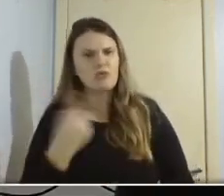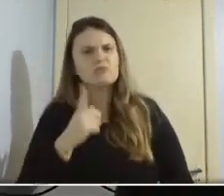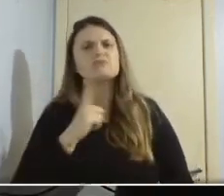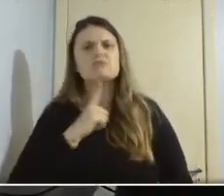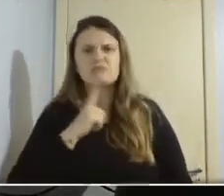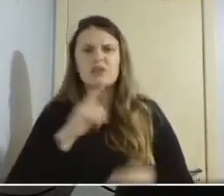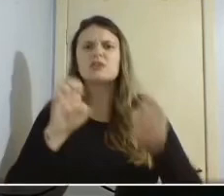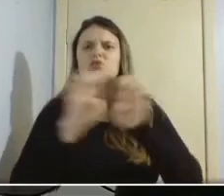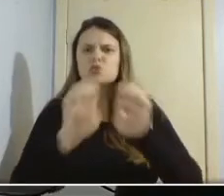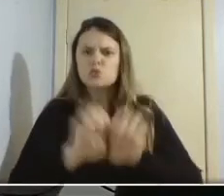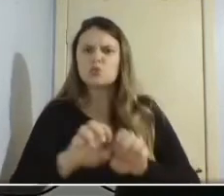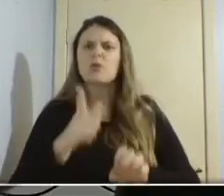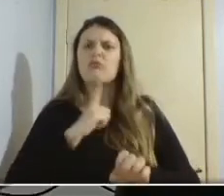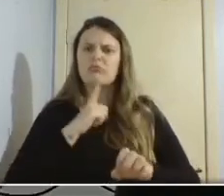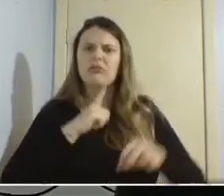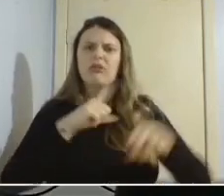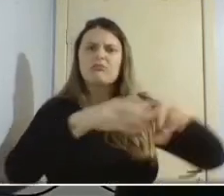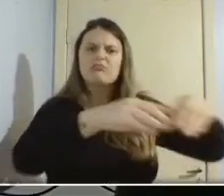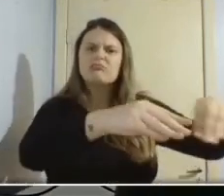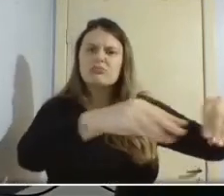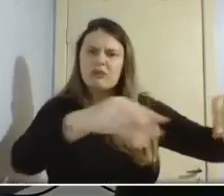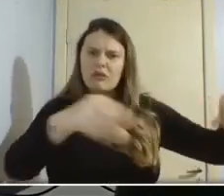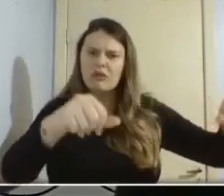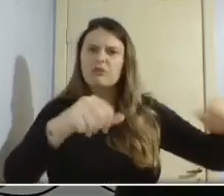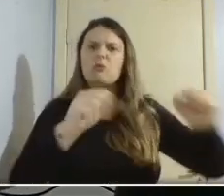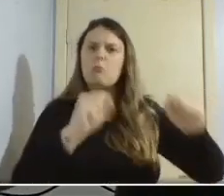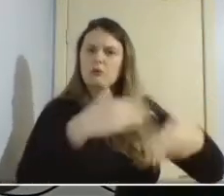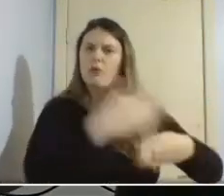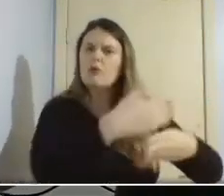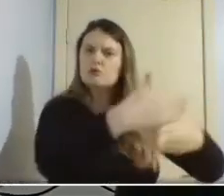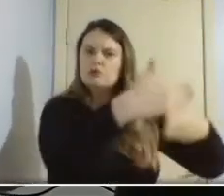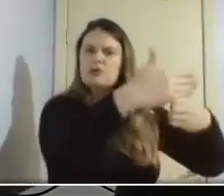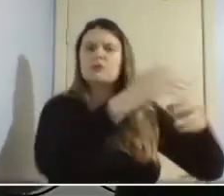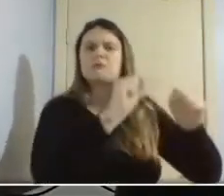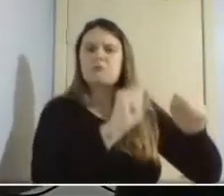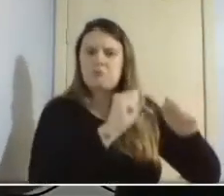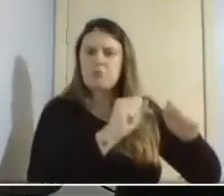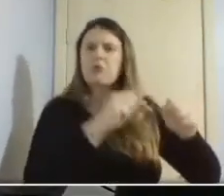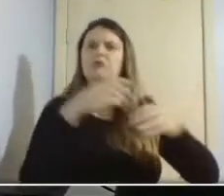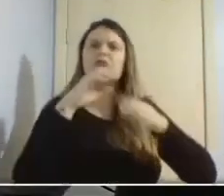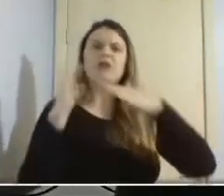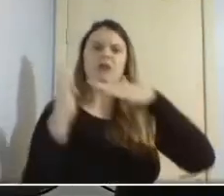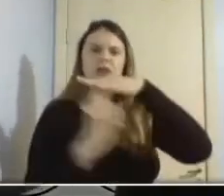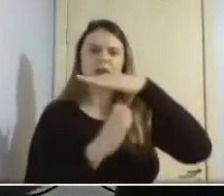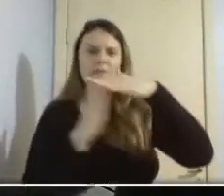que poderão vir a abrigar, nesse primeiro momento,